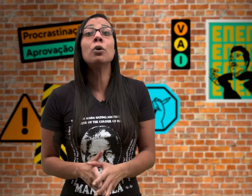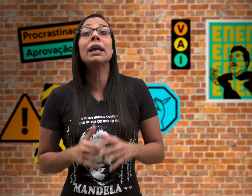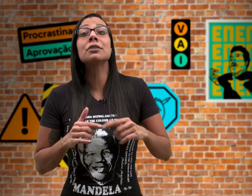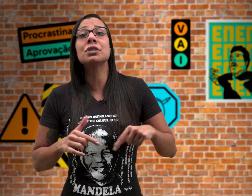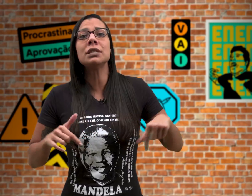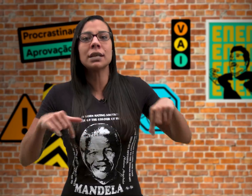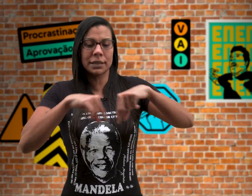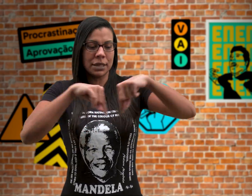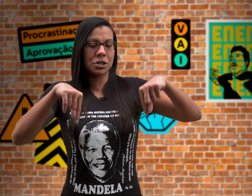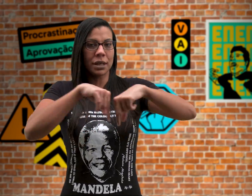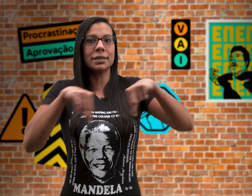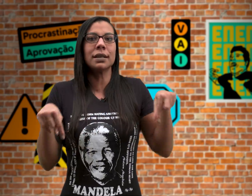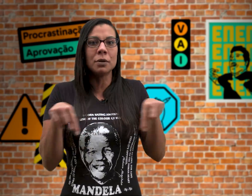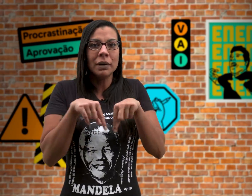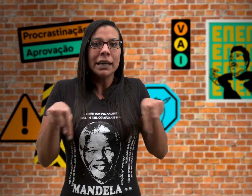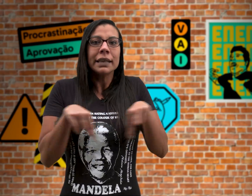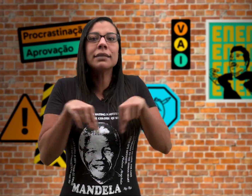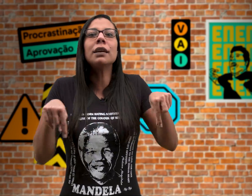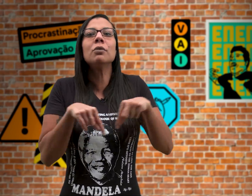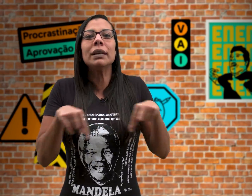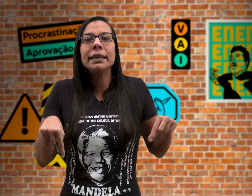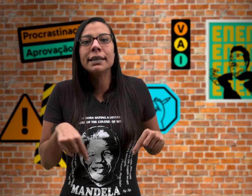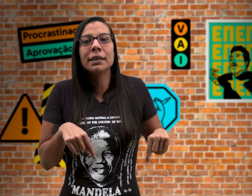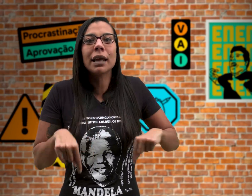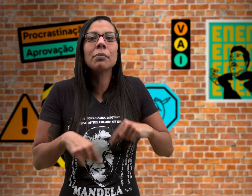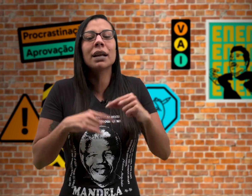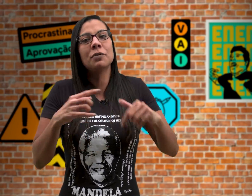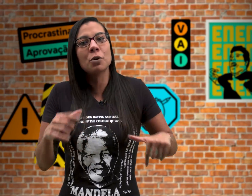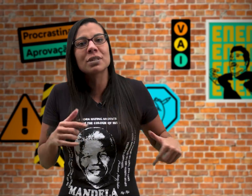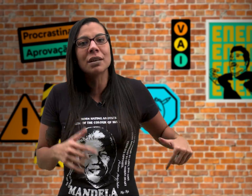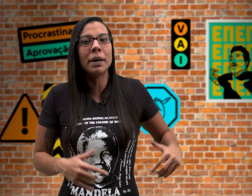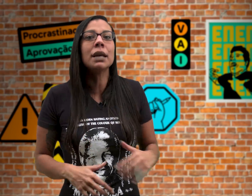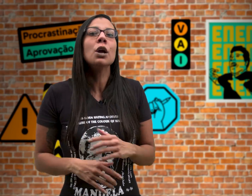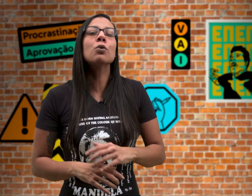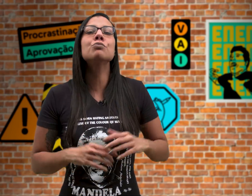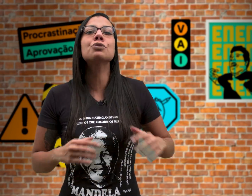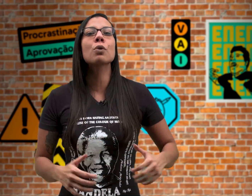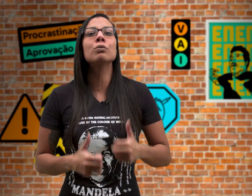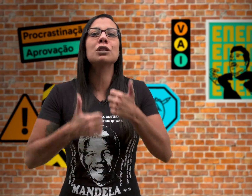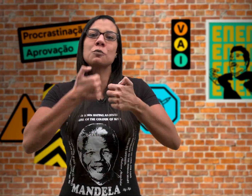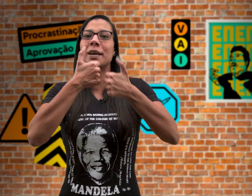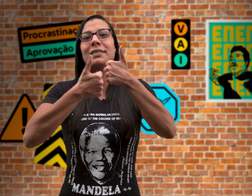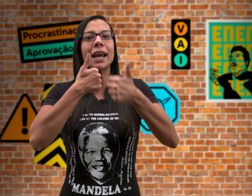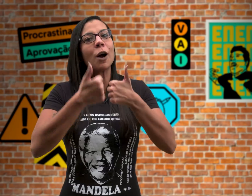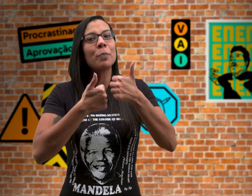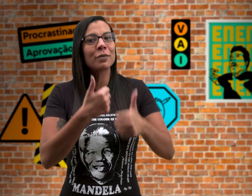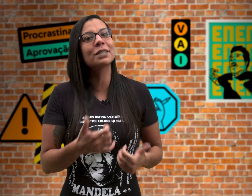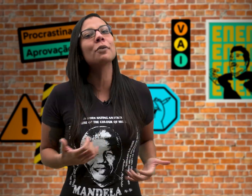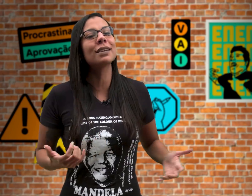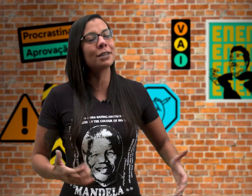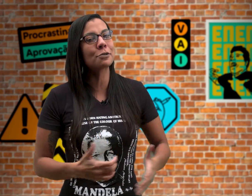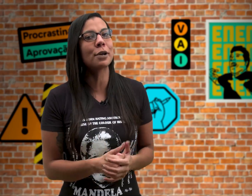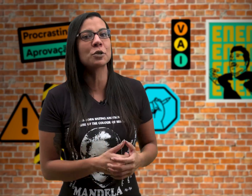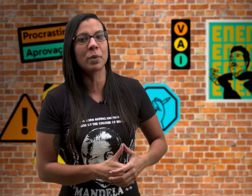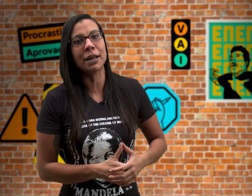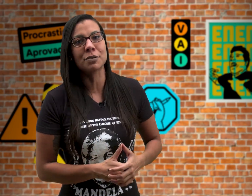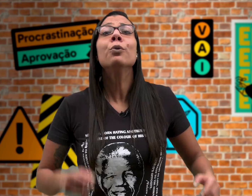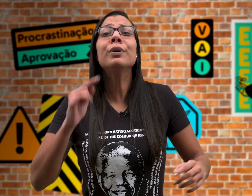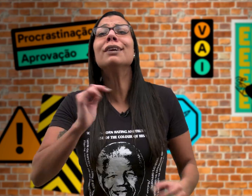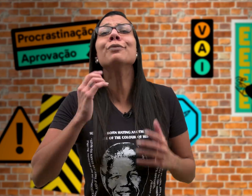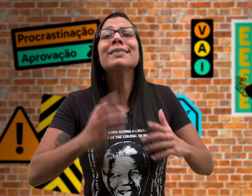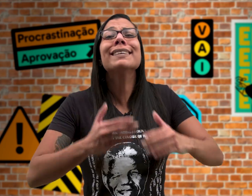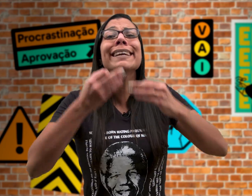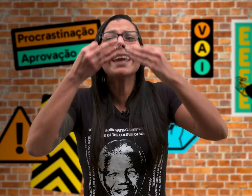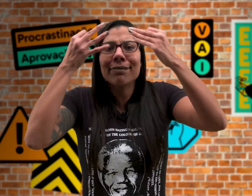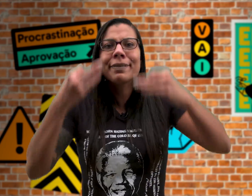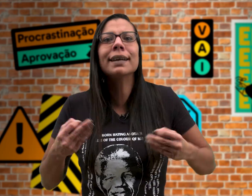dá uma olhadinha na descrição, que tem um link, né, maravilhoso também, com desconto especial para você conhecer os nossos planos. O